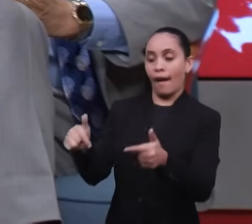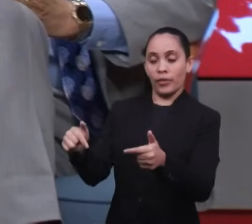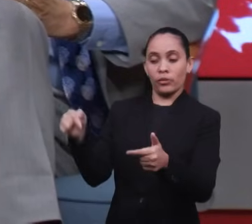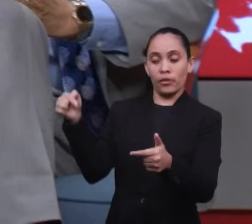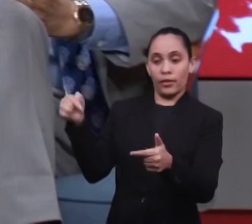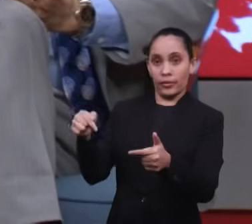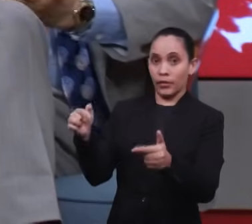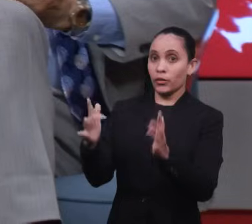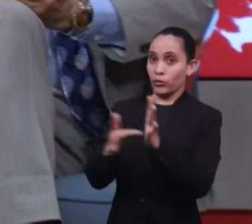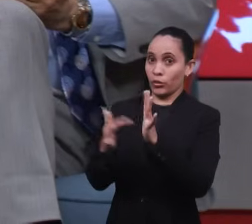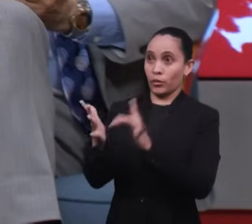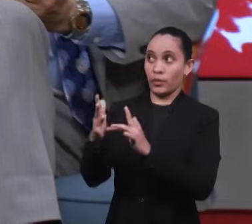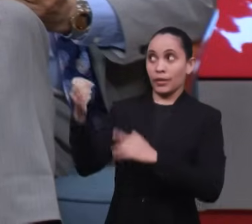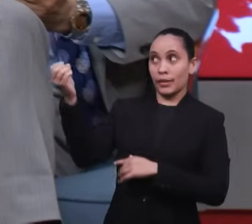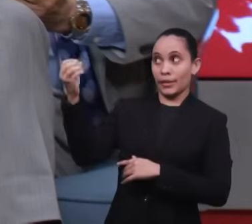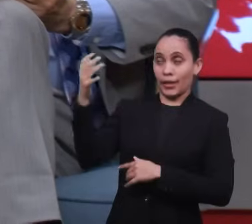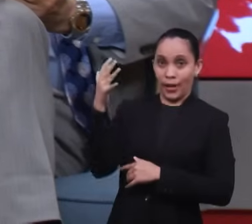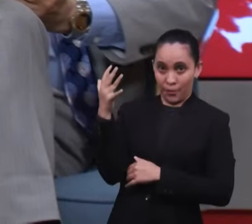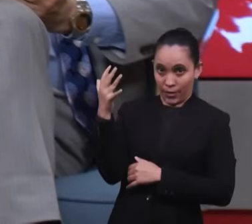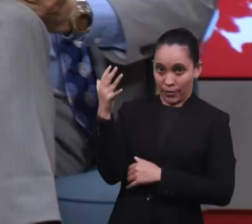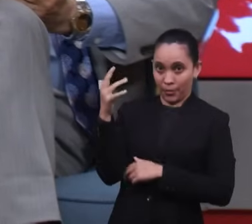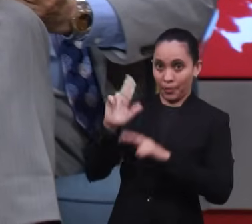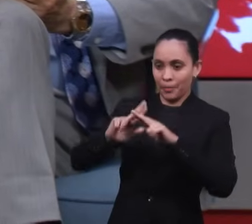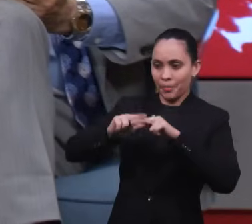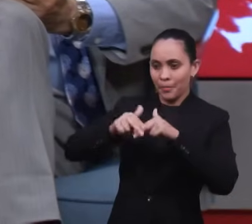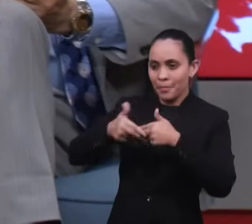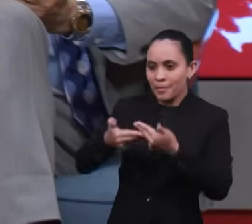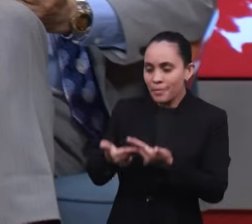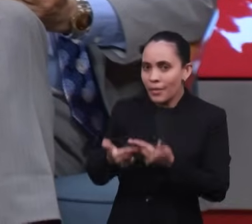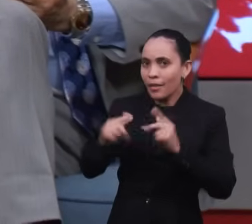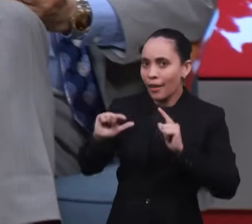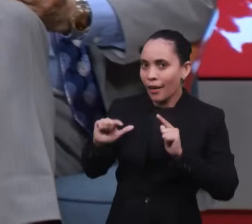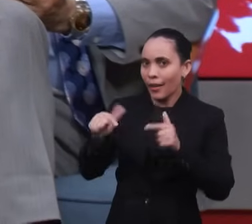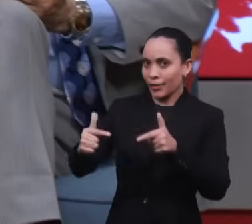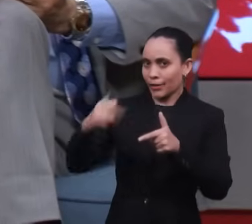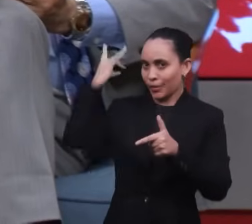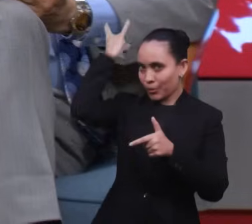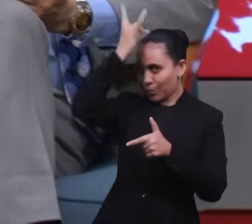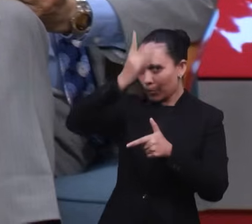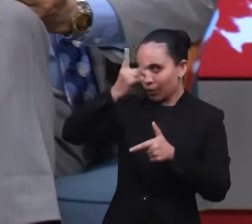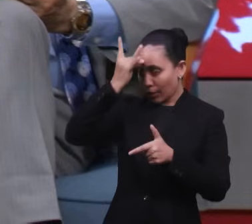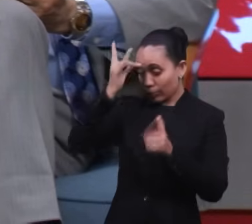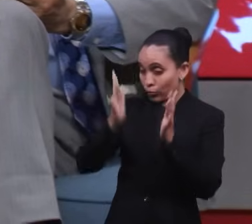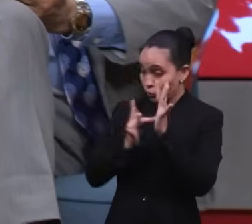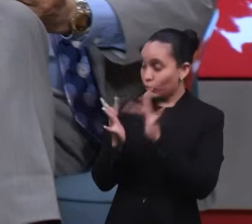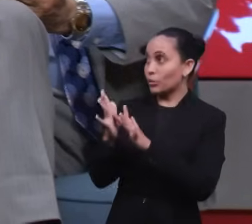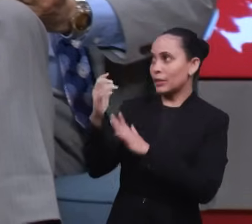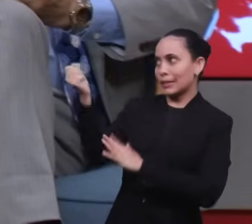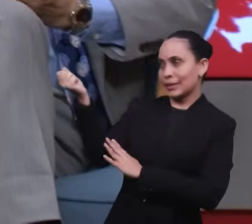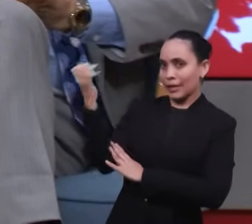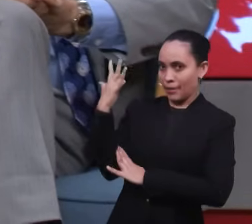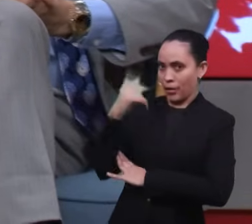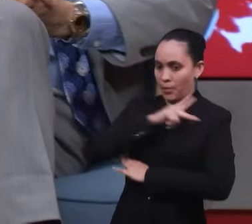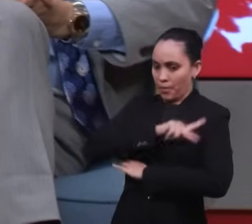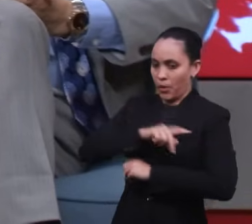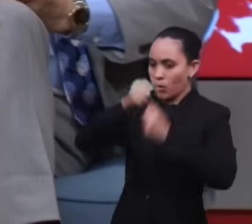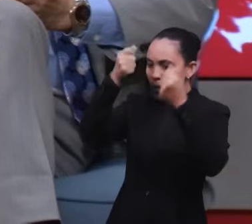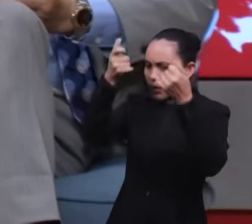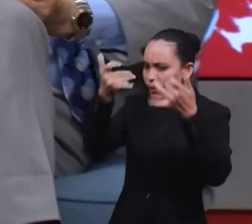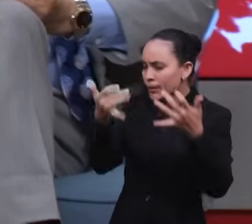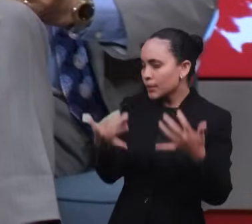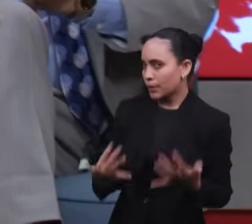quê? Porque é a forma de Jesus se revelar à igreja pela operação do seu Espírito. Paulo descreve isso com muita